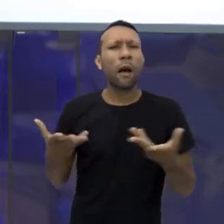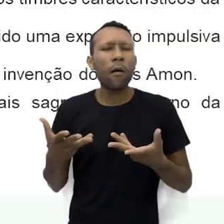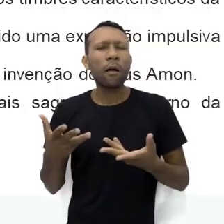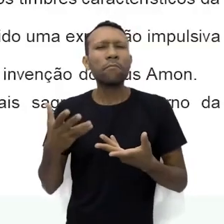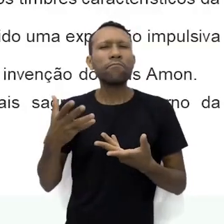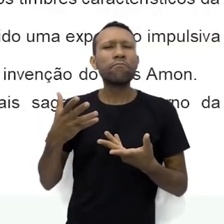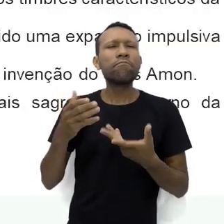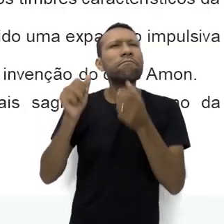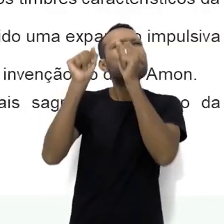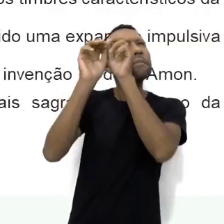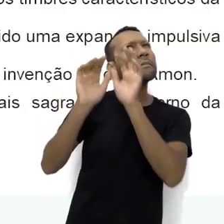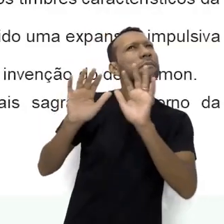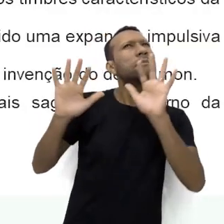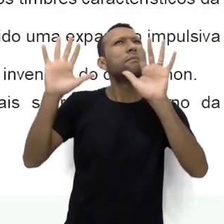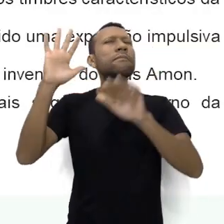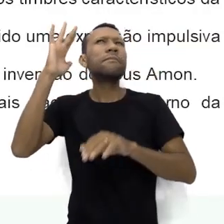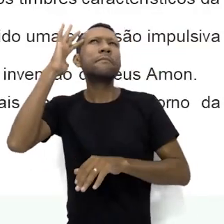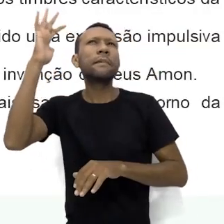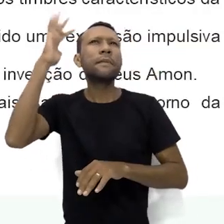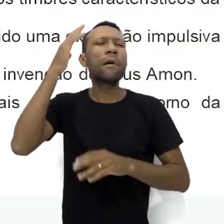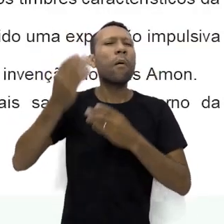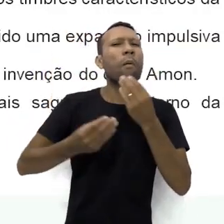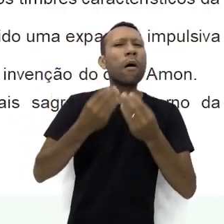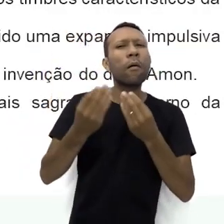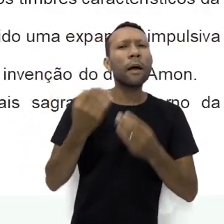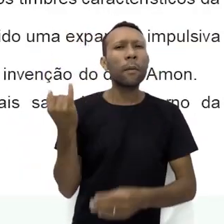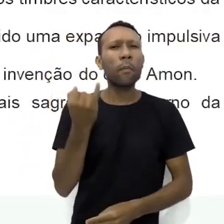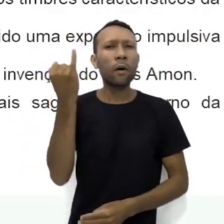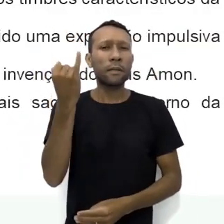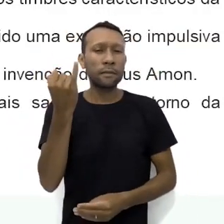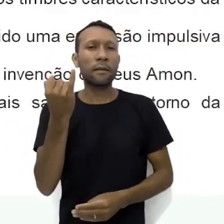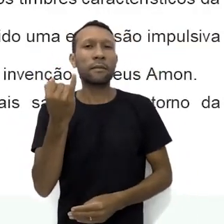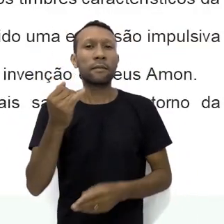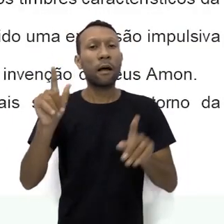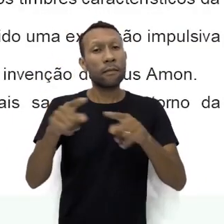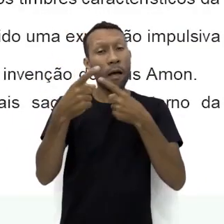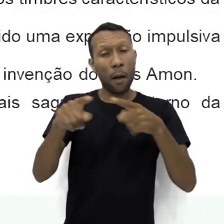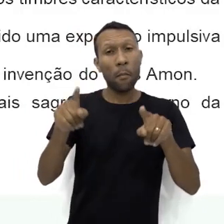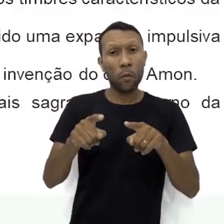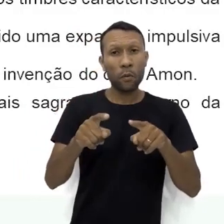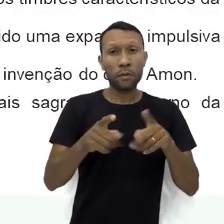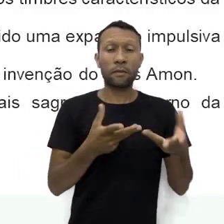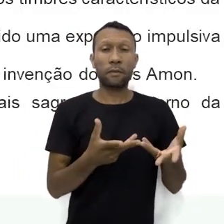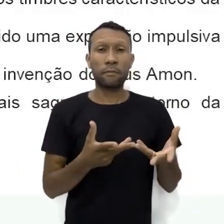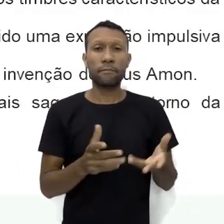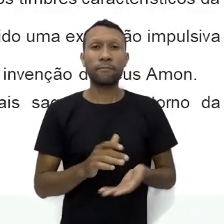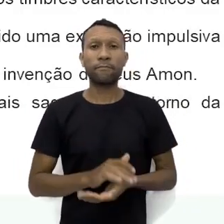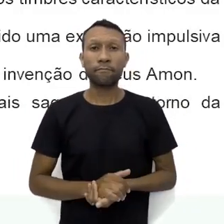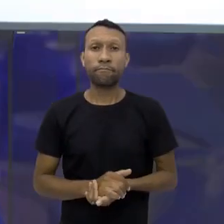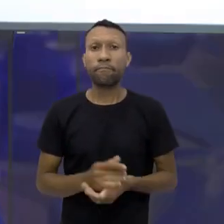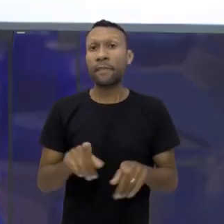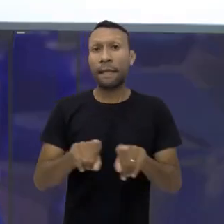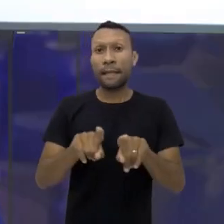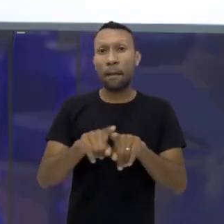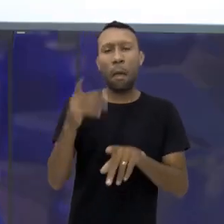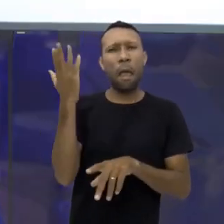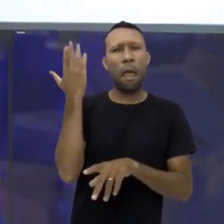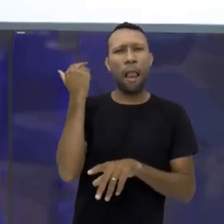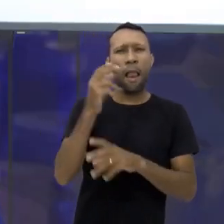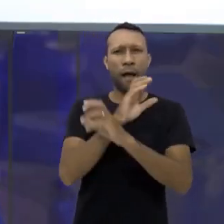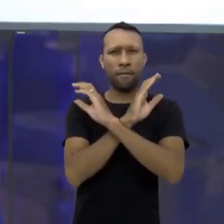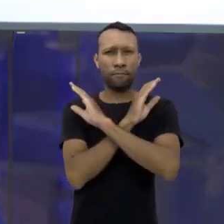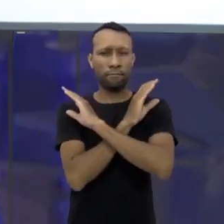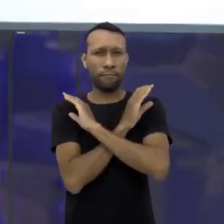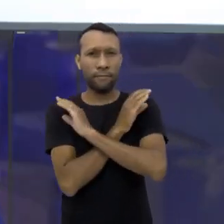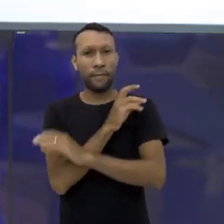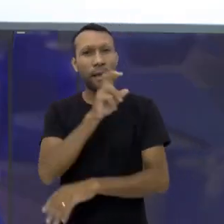pensar qual a importância da música realmente para a humanidade, né? E também para os egípcios. Trabalhar com